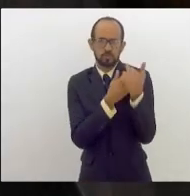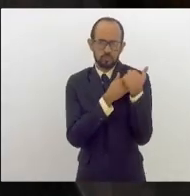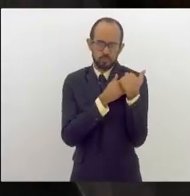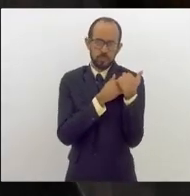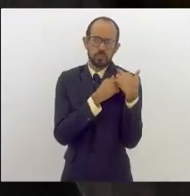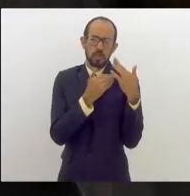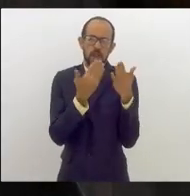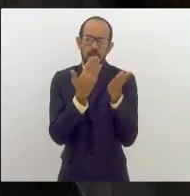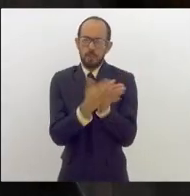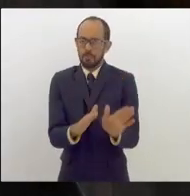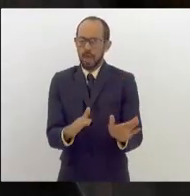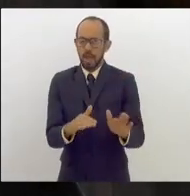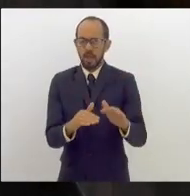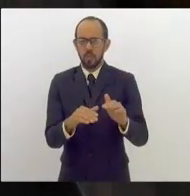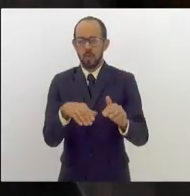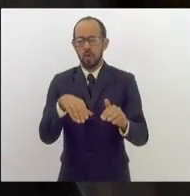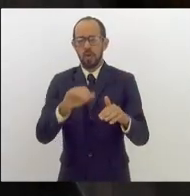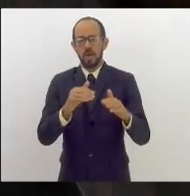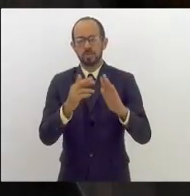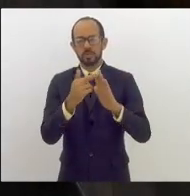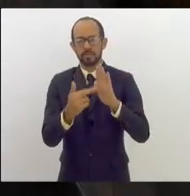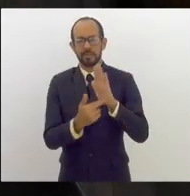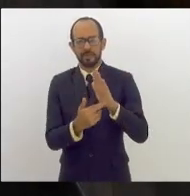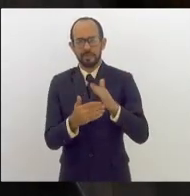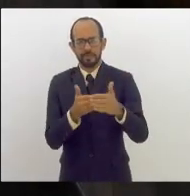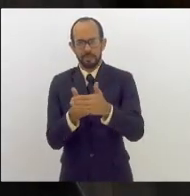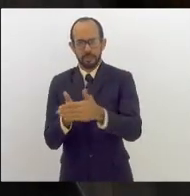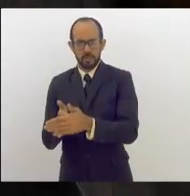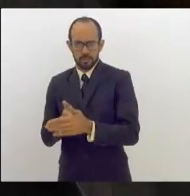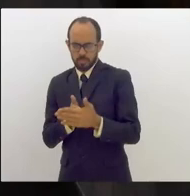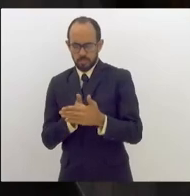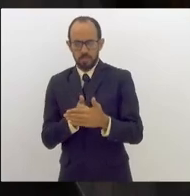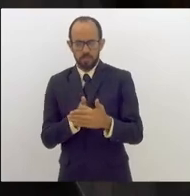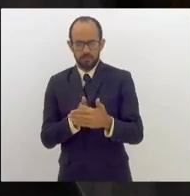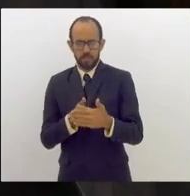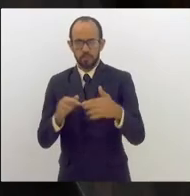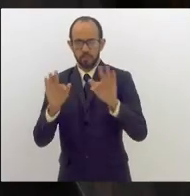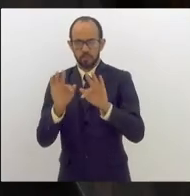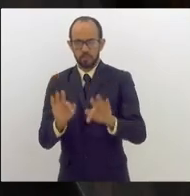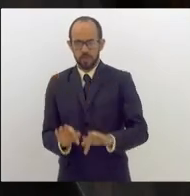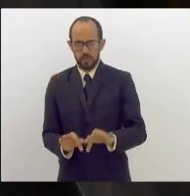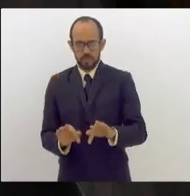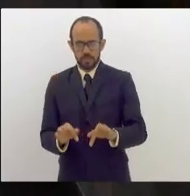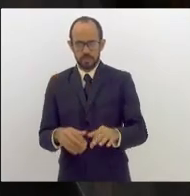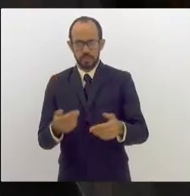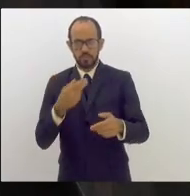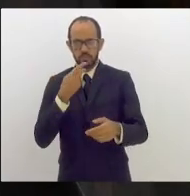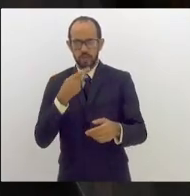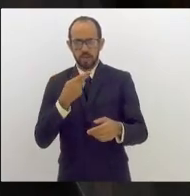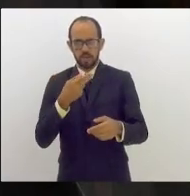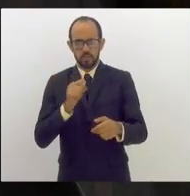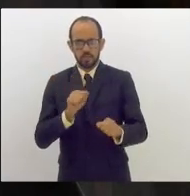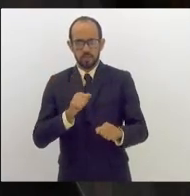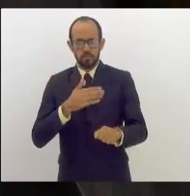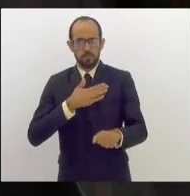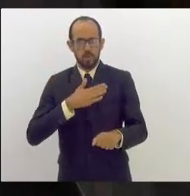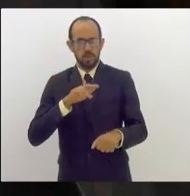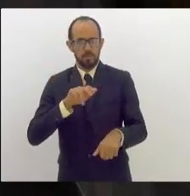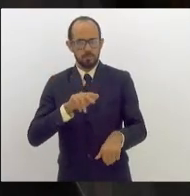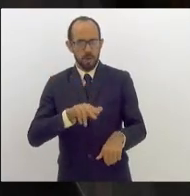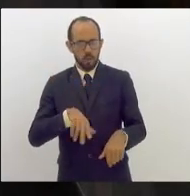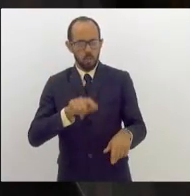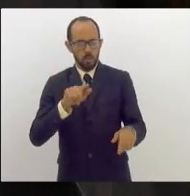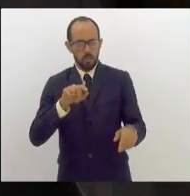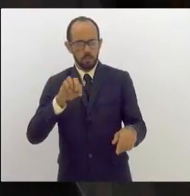barreira e fico muito feliz de Poder proferir esse discurso nessa tarde com a presença do meu querido Irmão Márcio